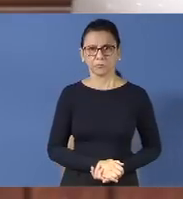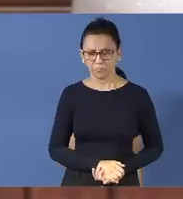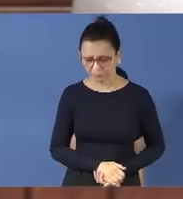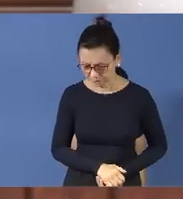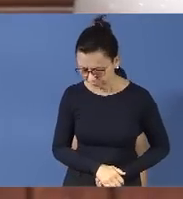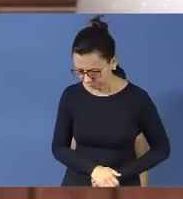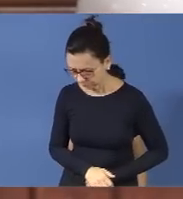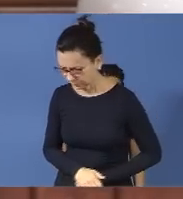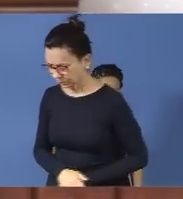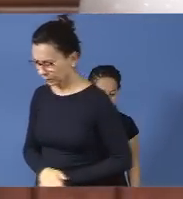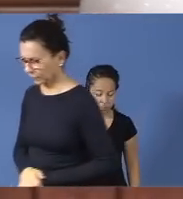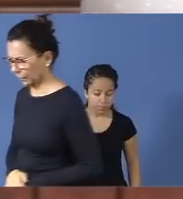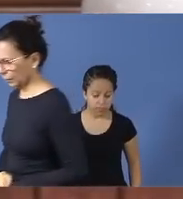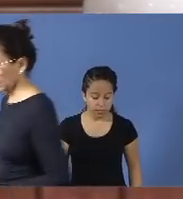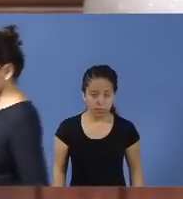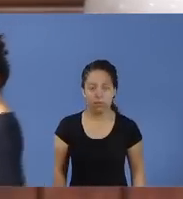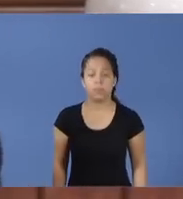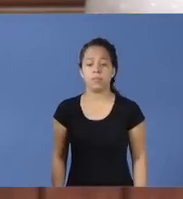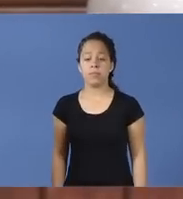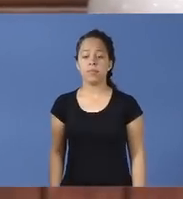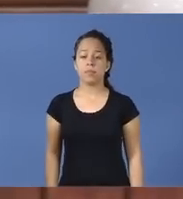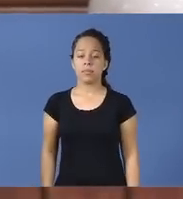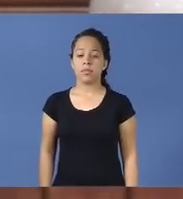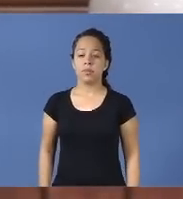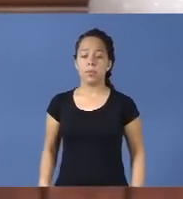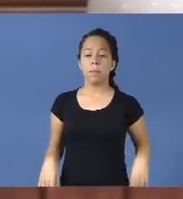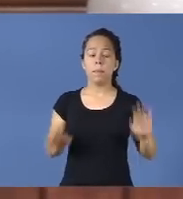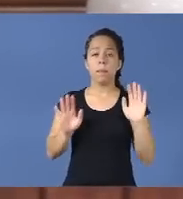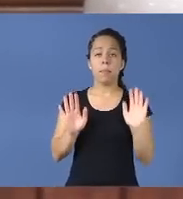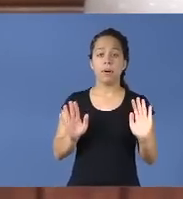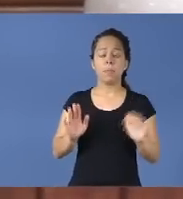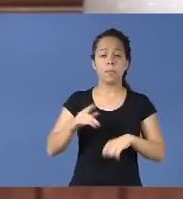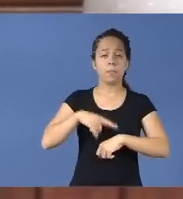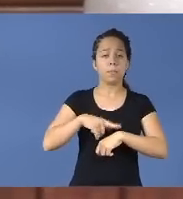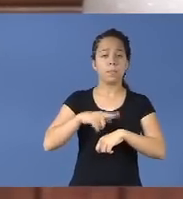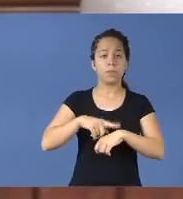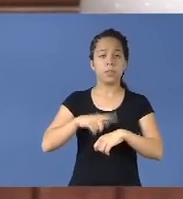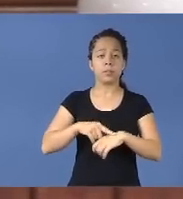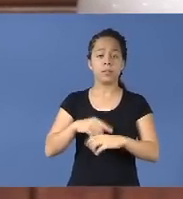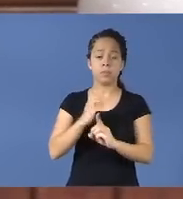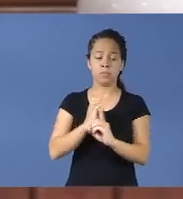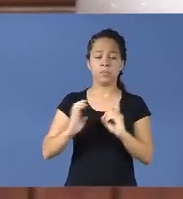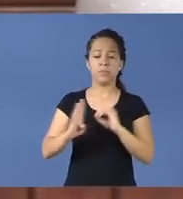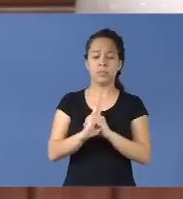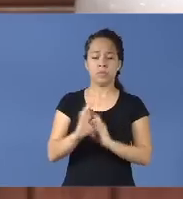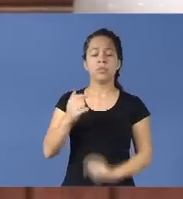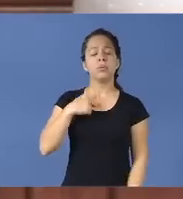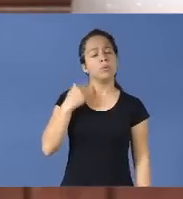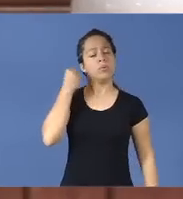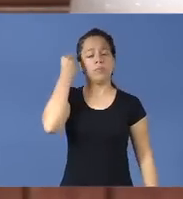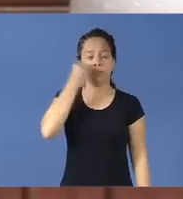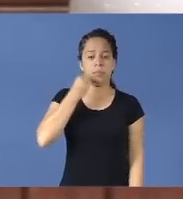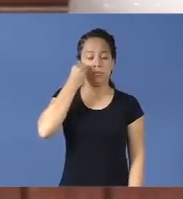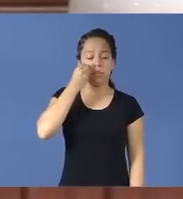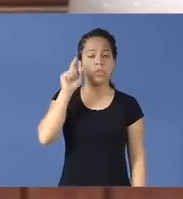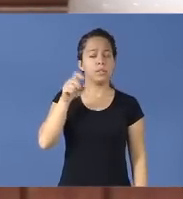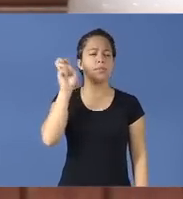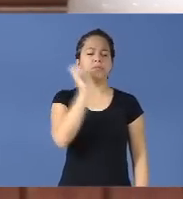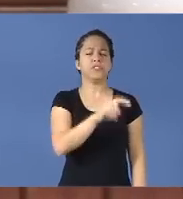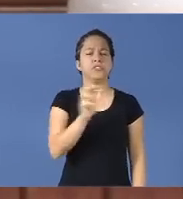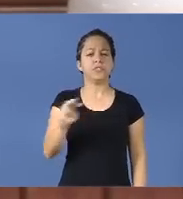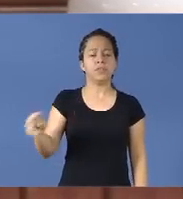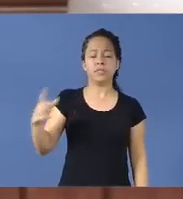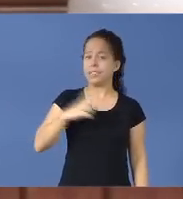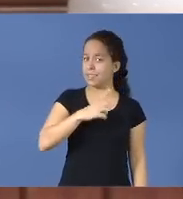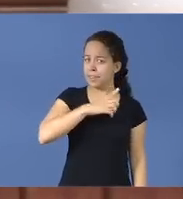e a igreja, mas no dia da escola dominical não ia, mas eu tive uma experiência, e nós estamos vendo, há muitas pessoas tendo